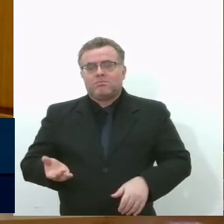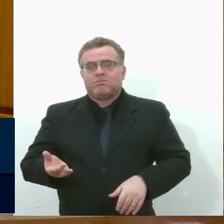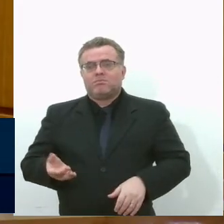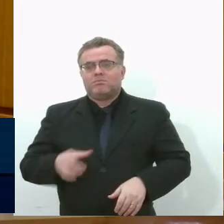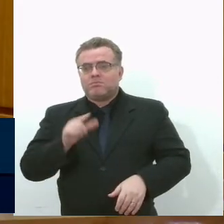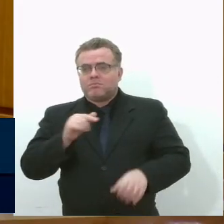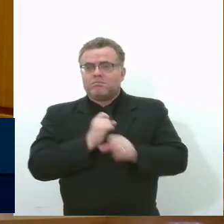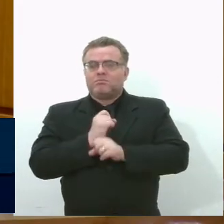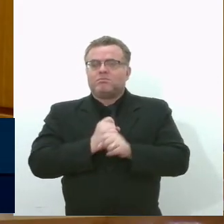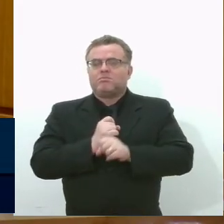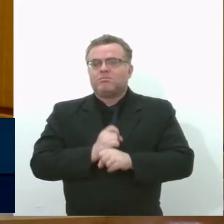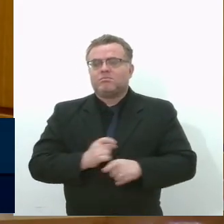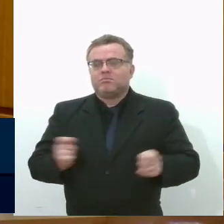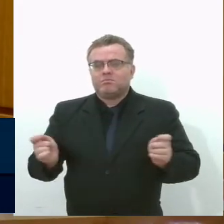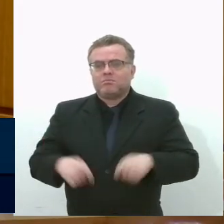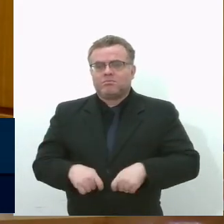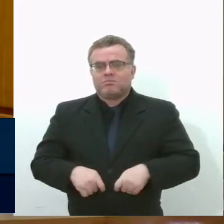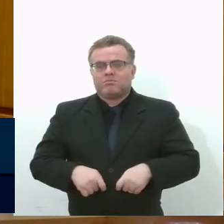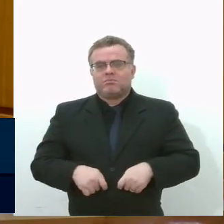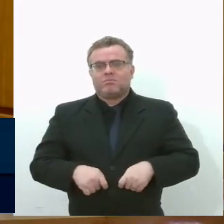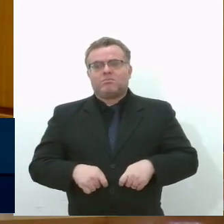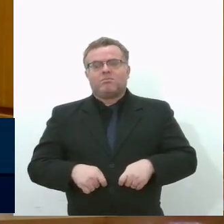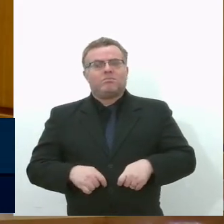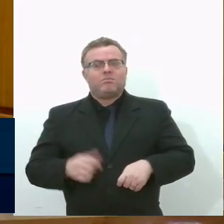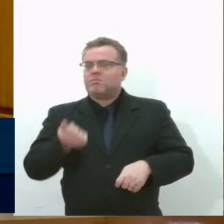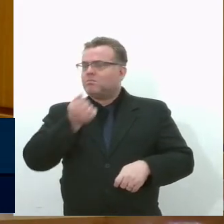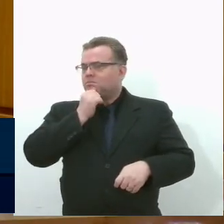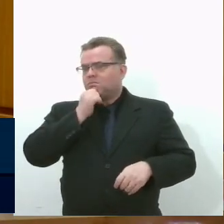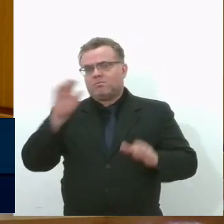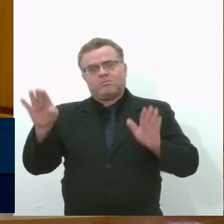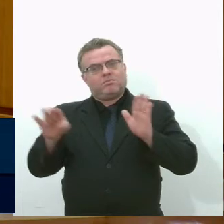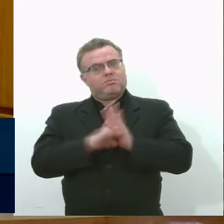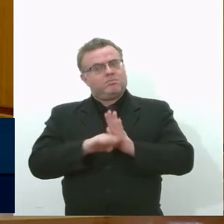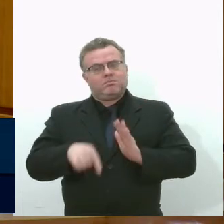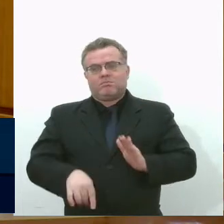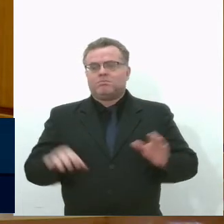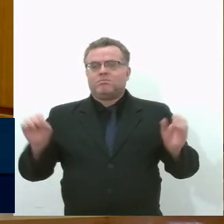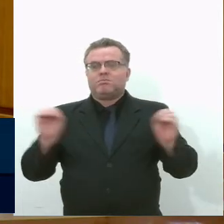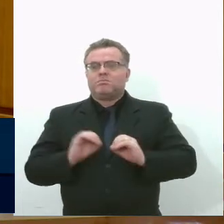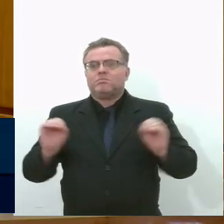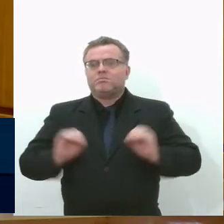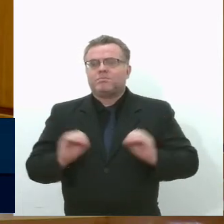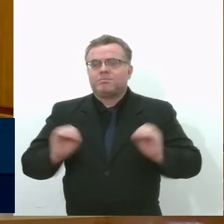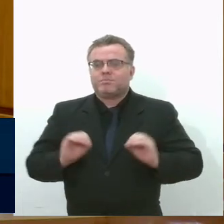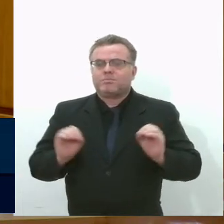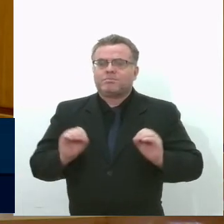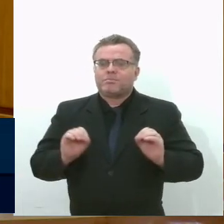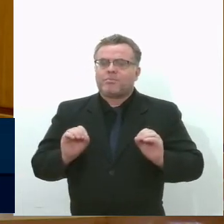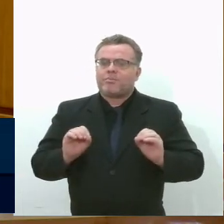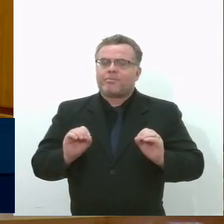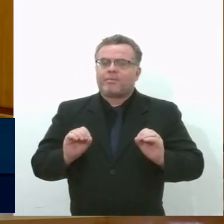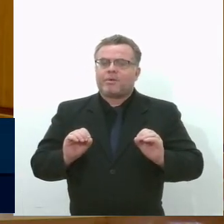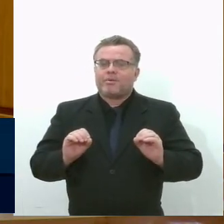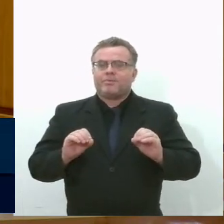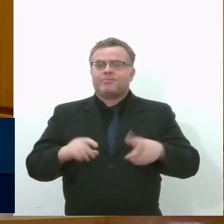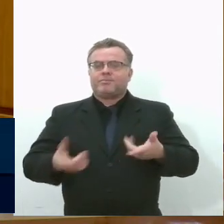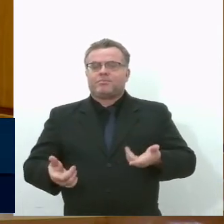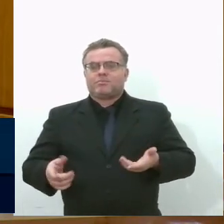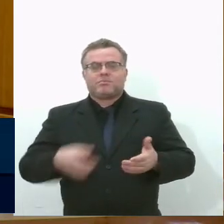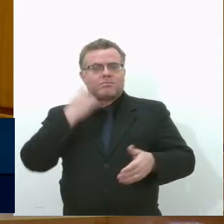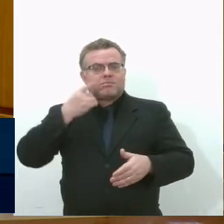7 anos, e não chegar uma conta aqui nessa casa para que os deputados cumpram com seu papel